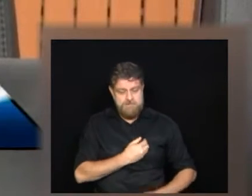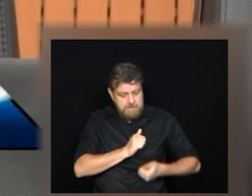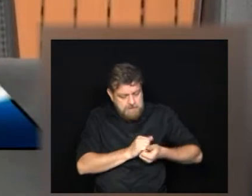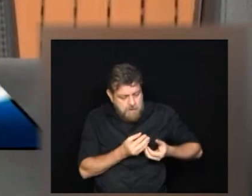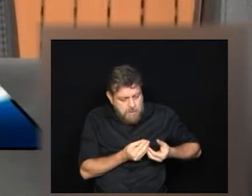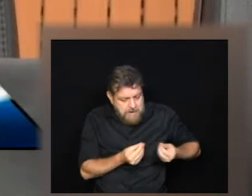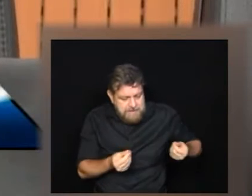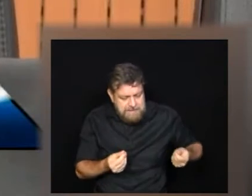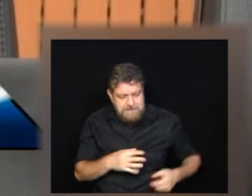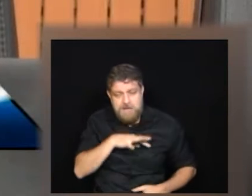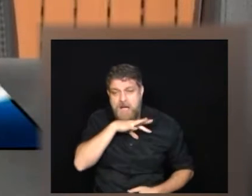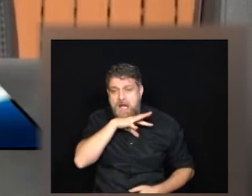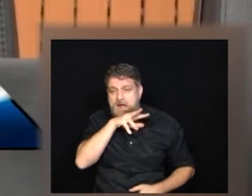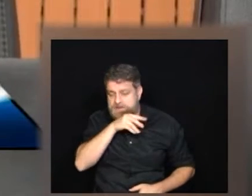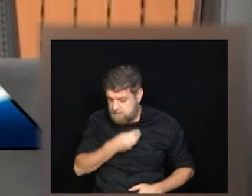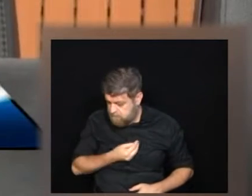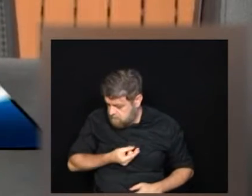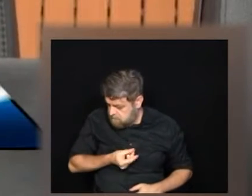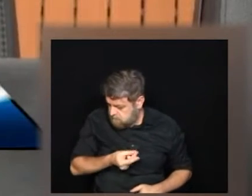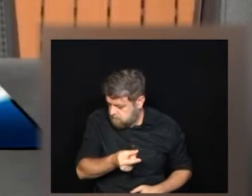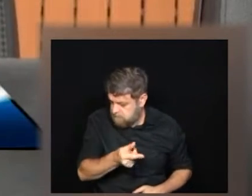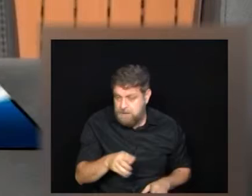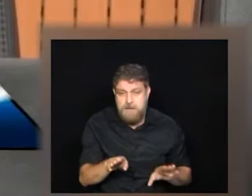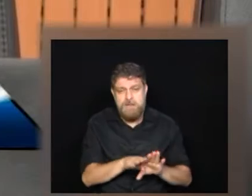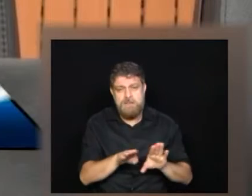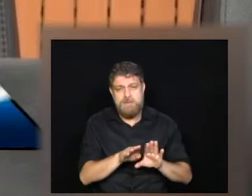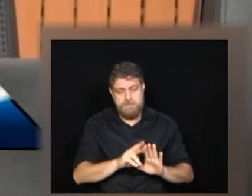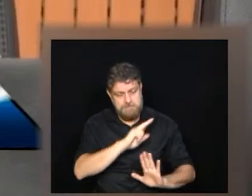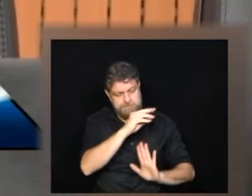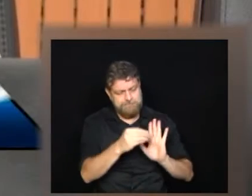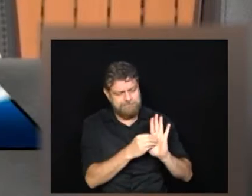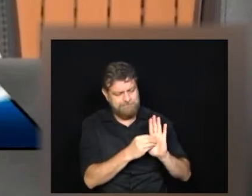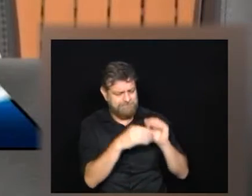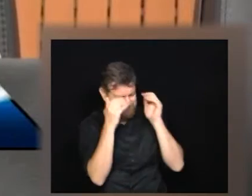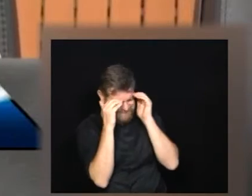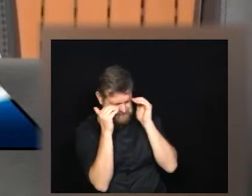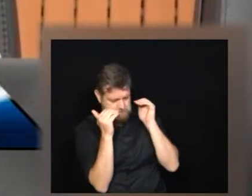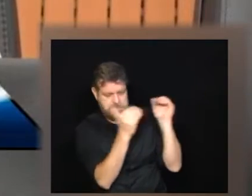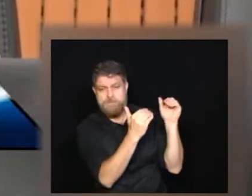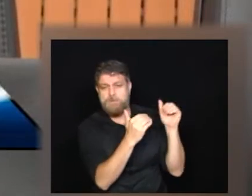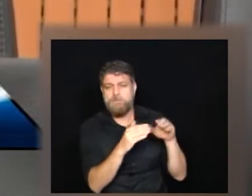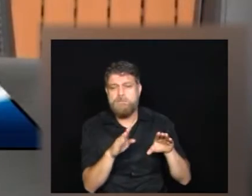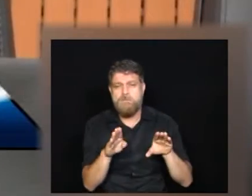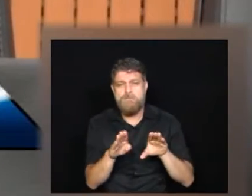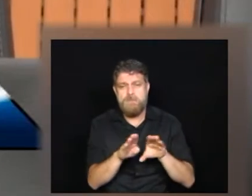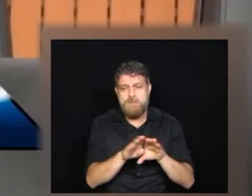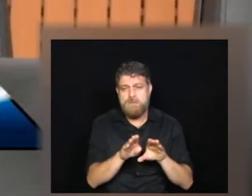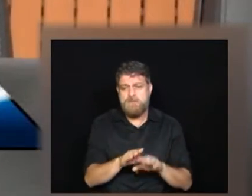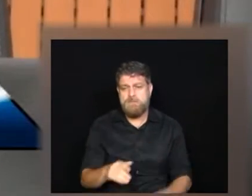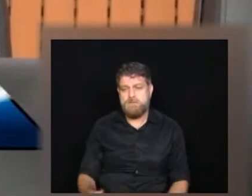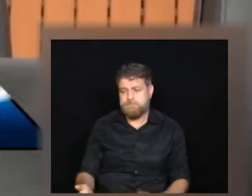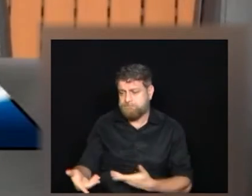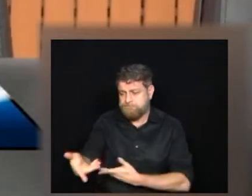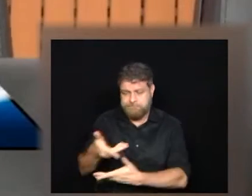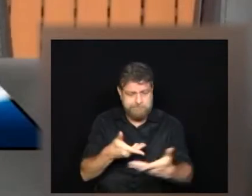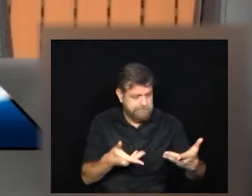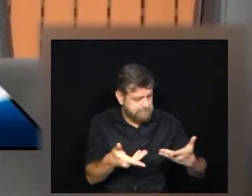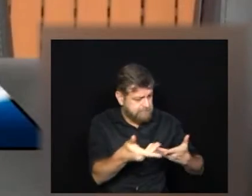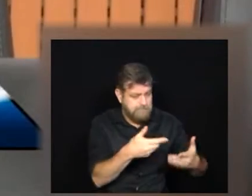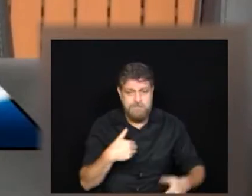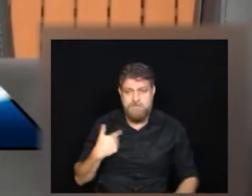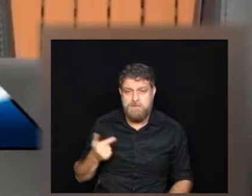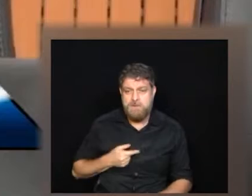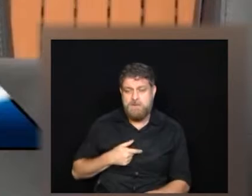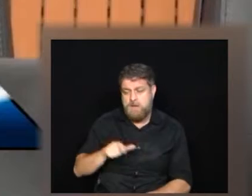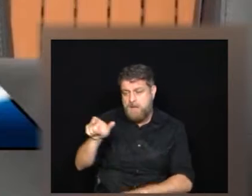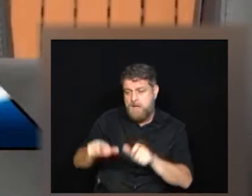de espécie e respeito, né? Respeito ao meio ambiente e aos pares, né? Aqueles